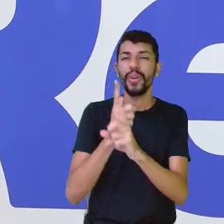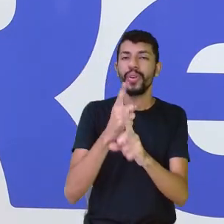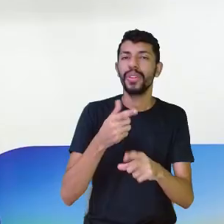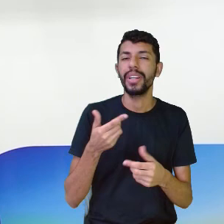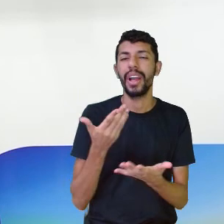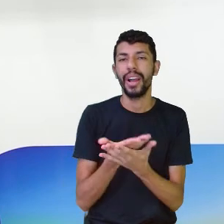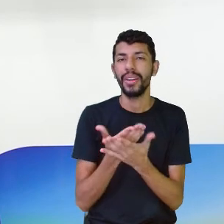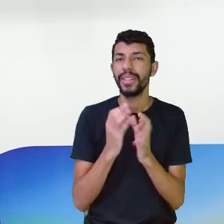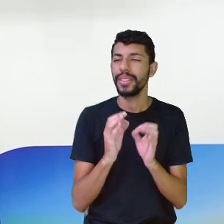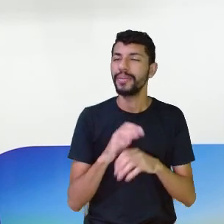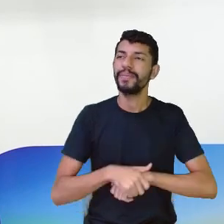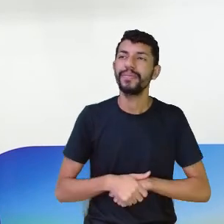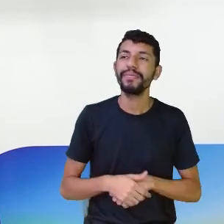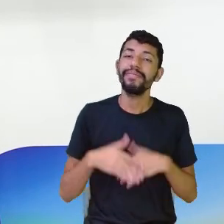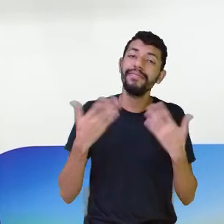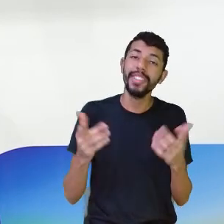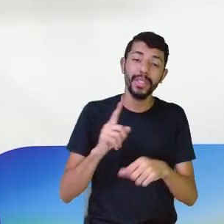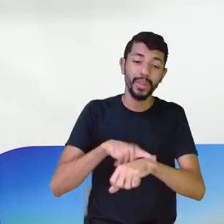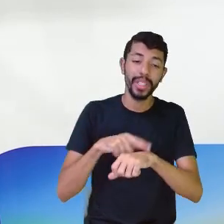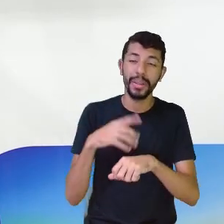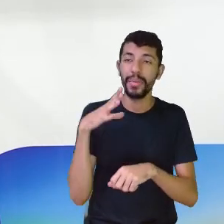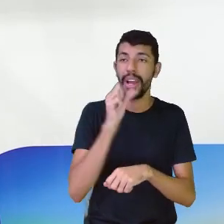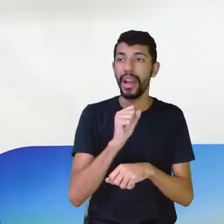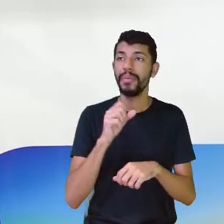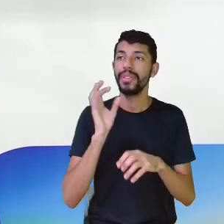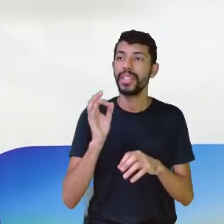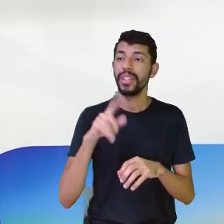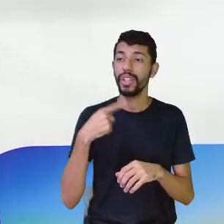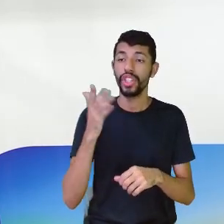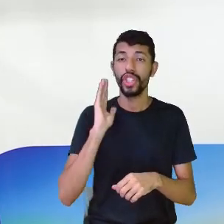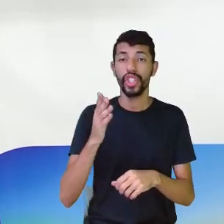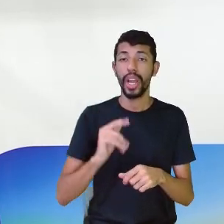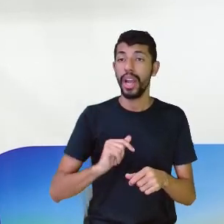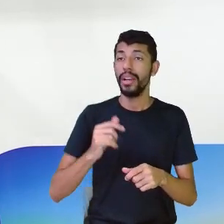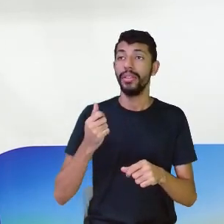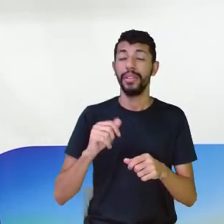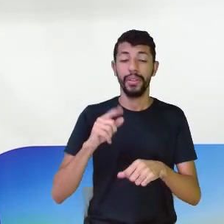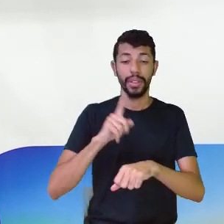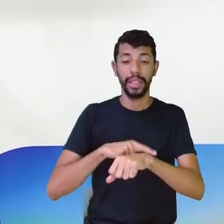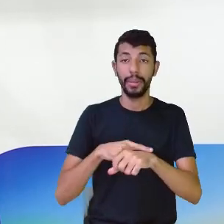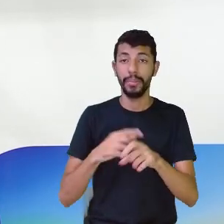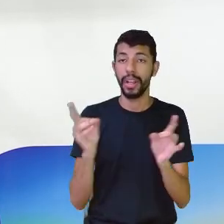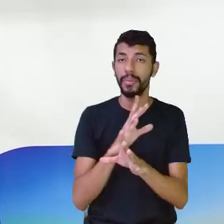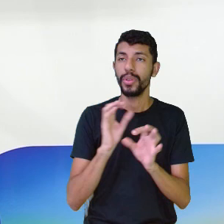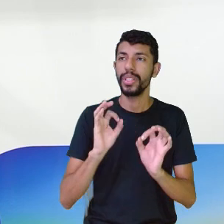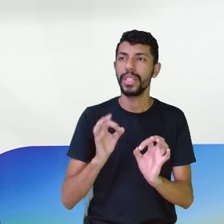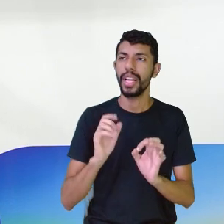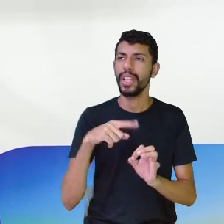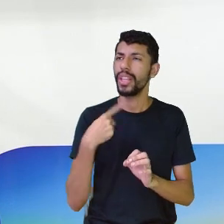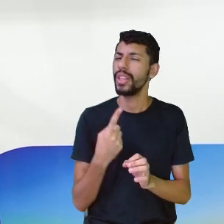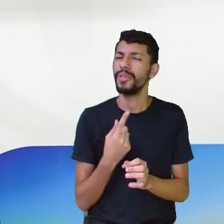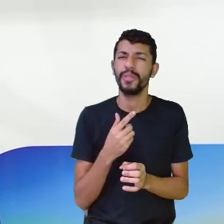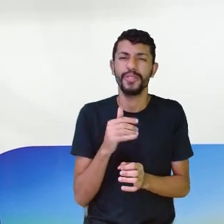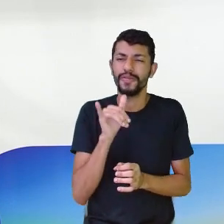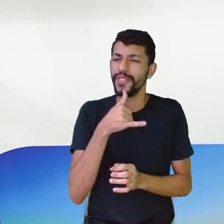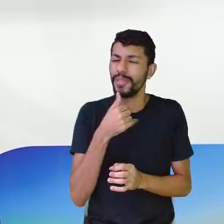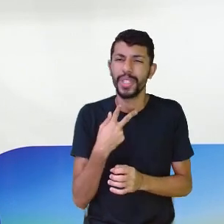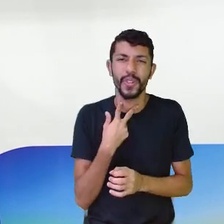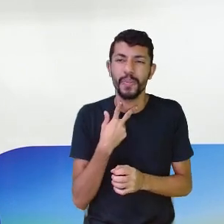tchau. Pois é, o tempo passa rápido, já estouramos o tempo, infelizmente nós não vamos poder ficar mais